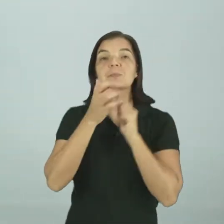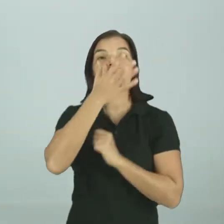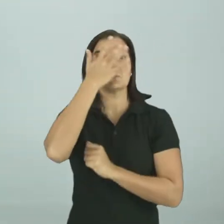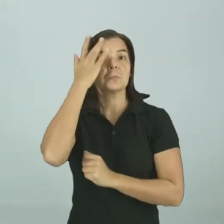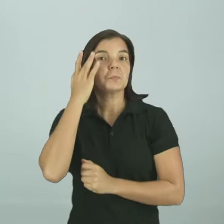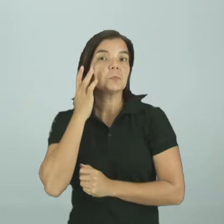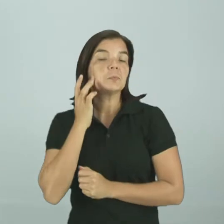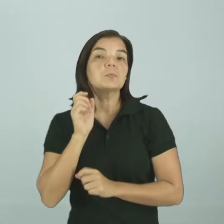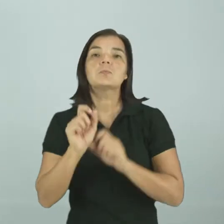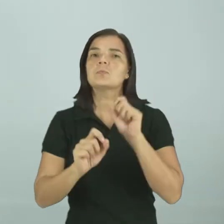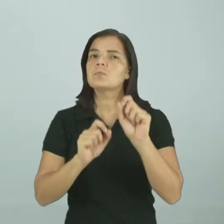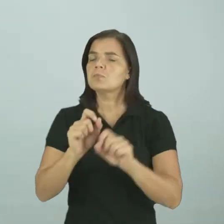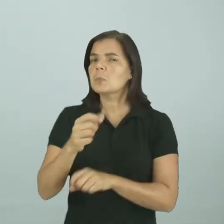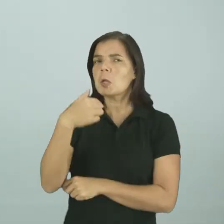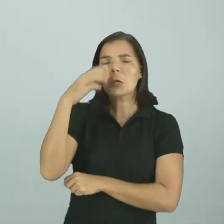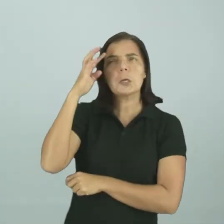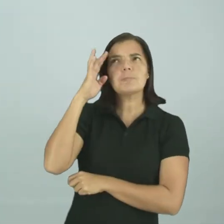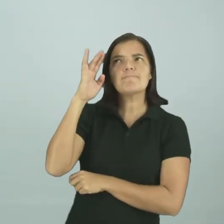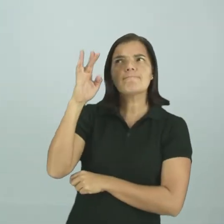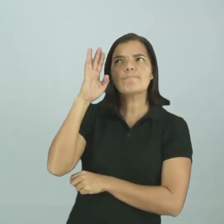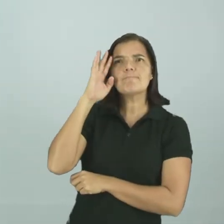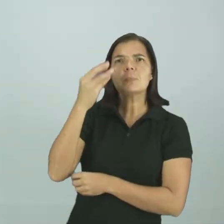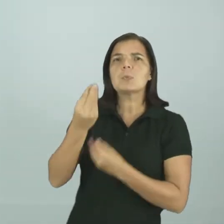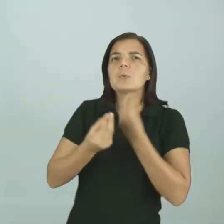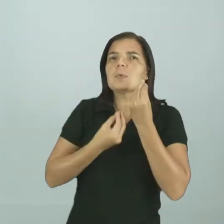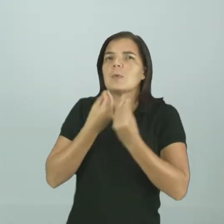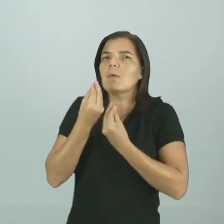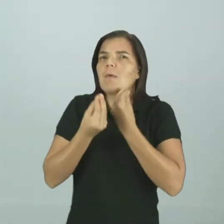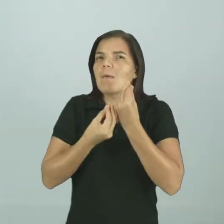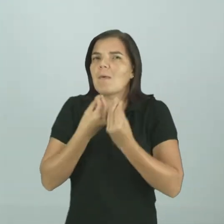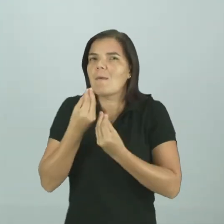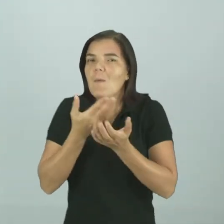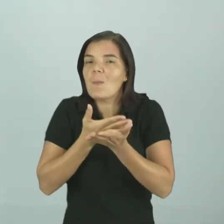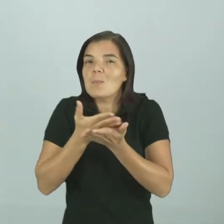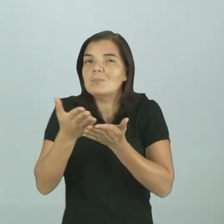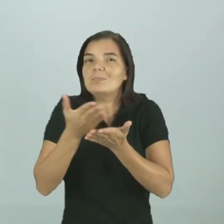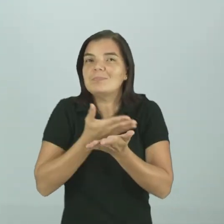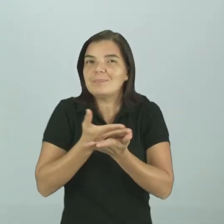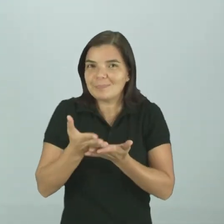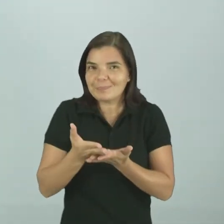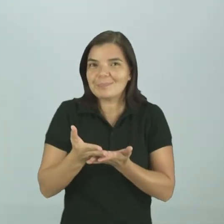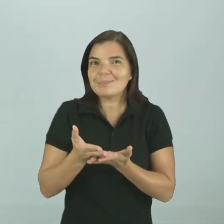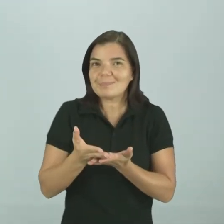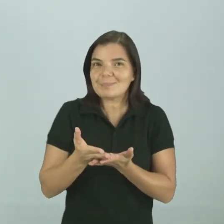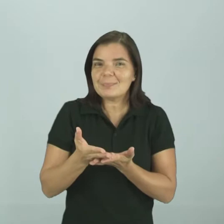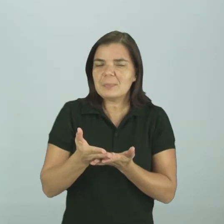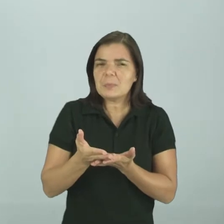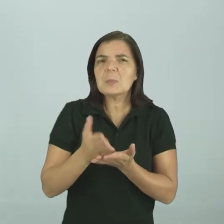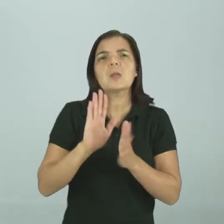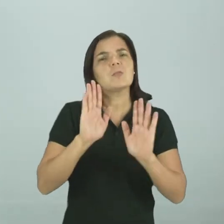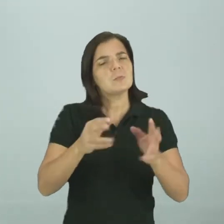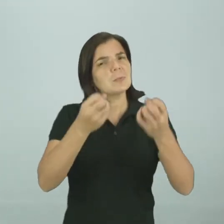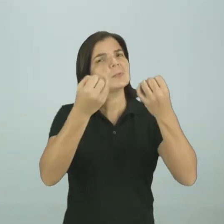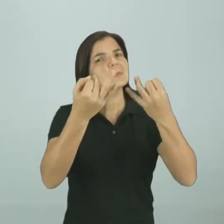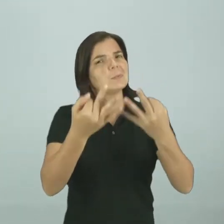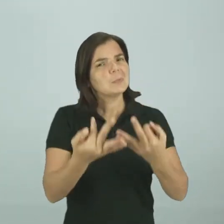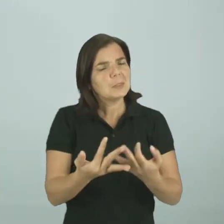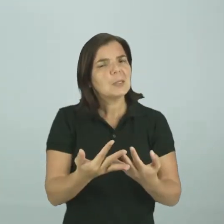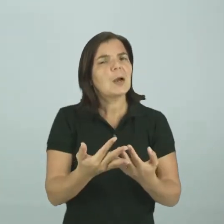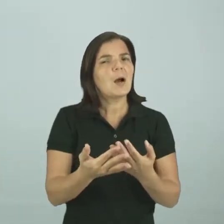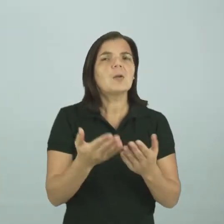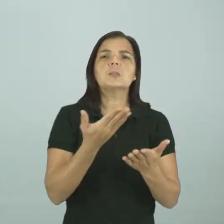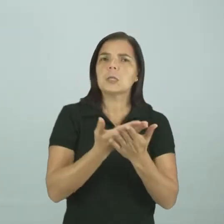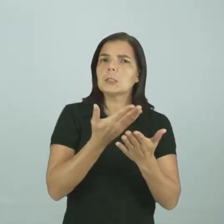assim e a gente nem imagina como foi no início. Nós já até falamos um pouquinho, algumas